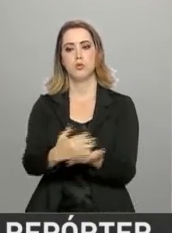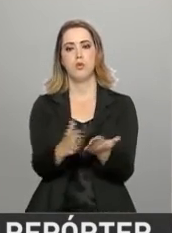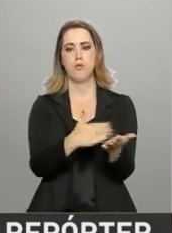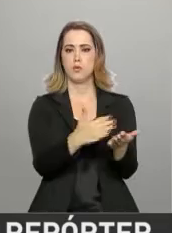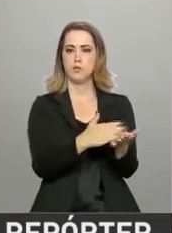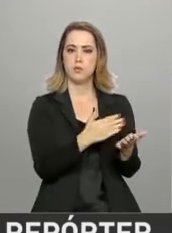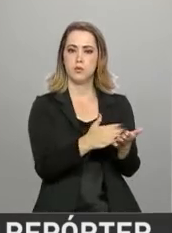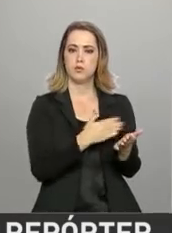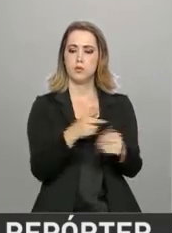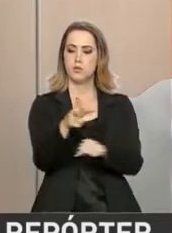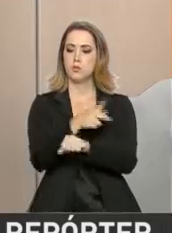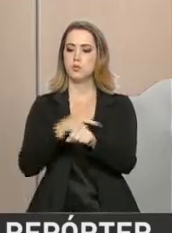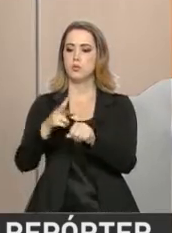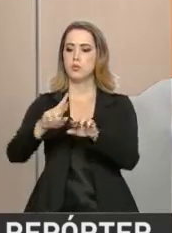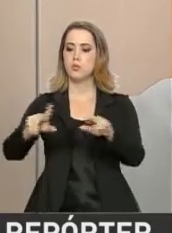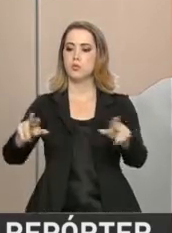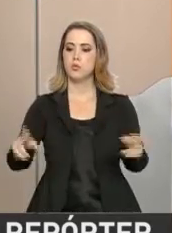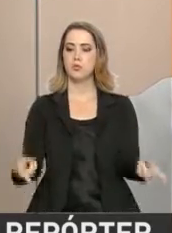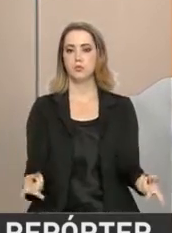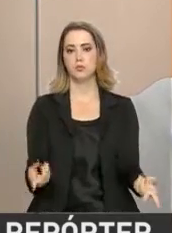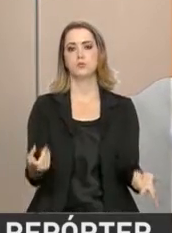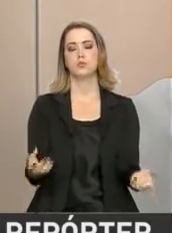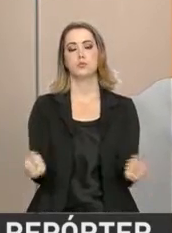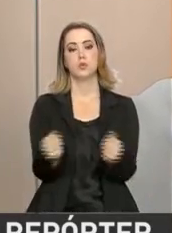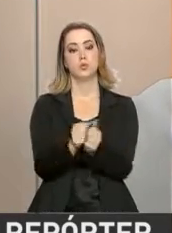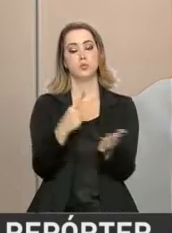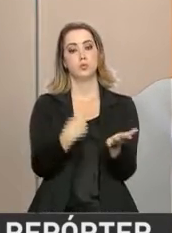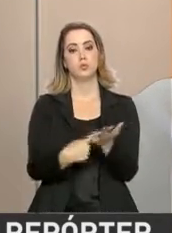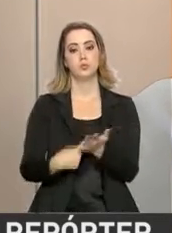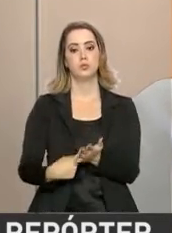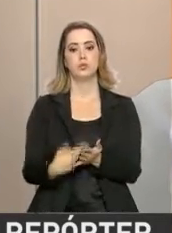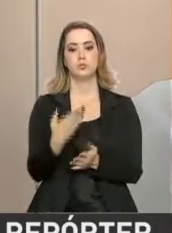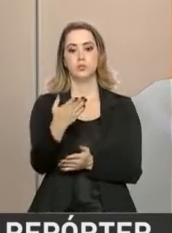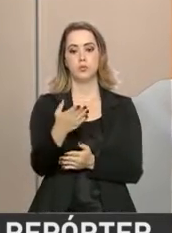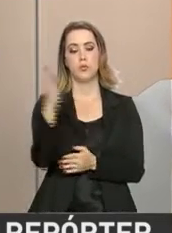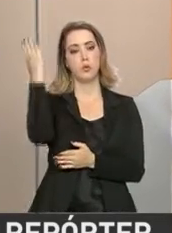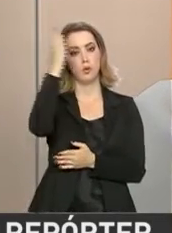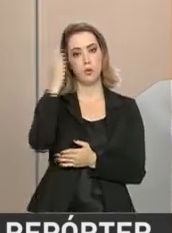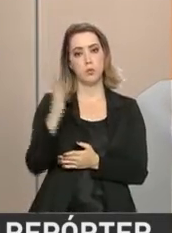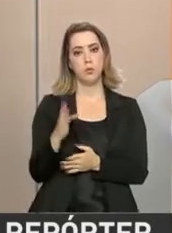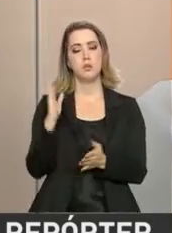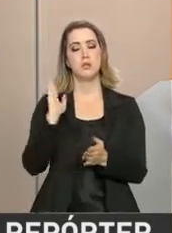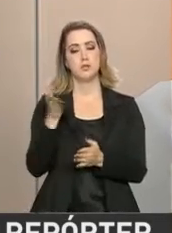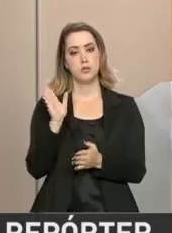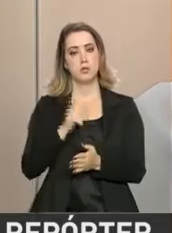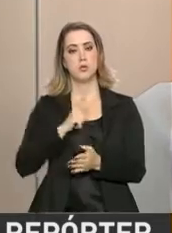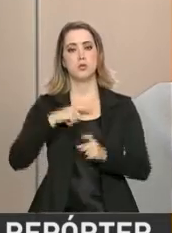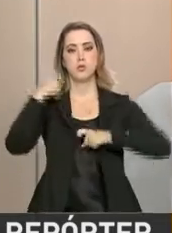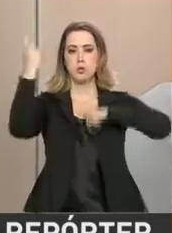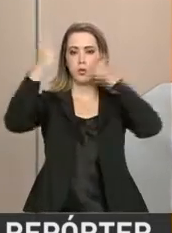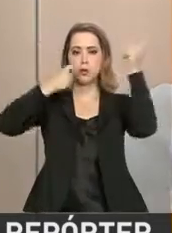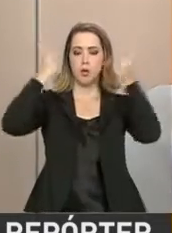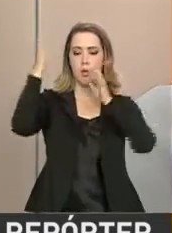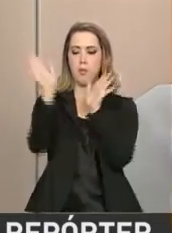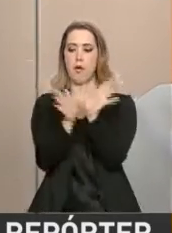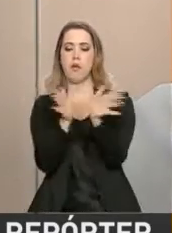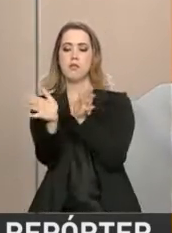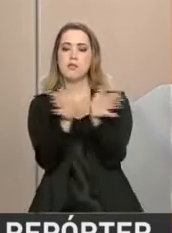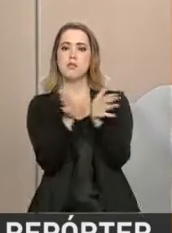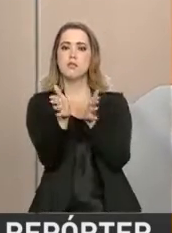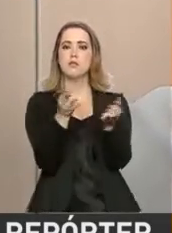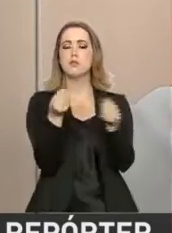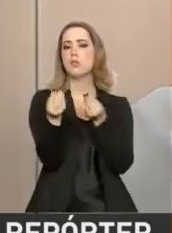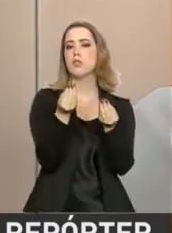países integrantes do tratado. O Brasil, que já tinha essa preocupação com a questão da acessibilidade, dos textos,